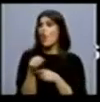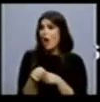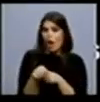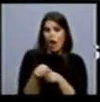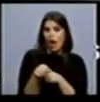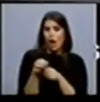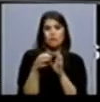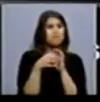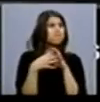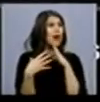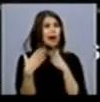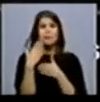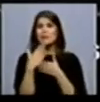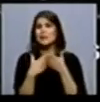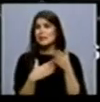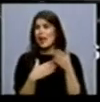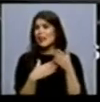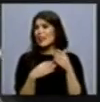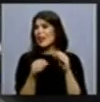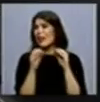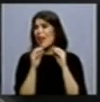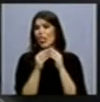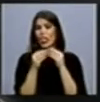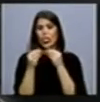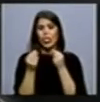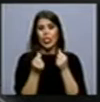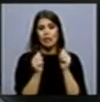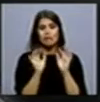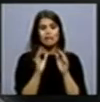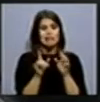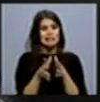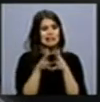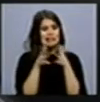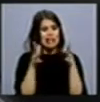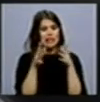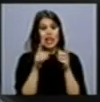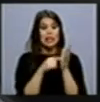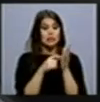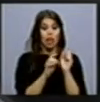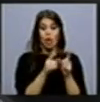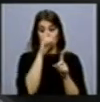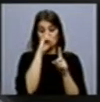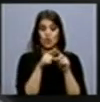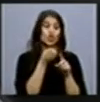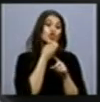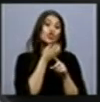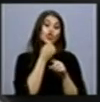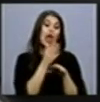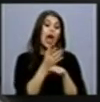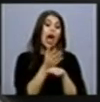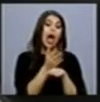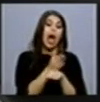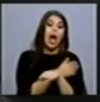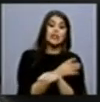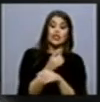tem metade da massa de Mimas. Esta grande quantidade de massa era necessária para explicar uns anéis antigos, porque só